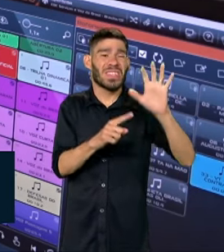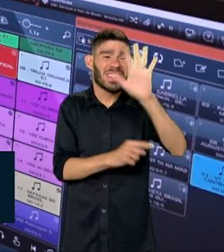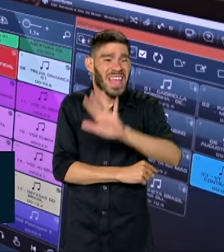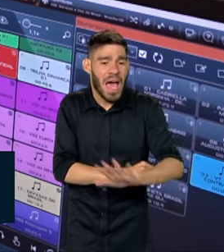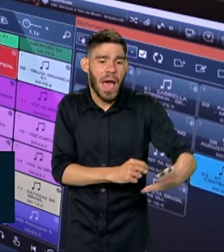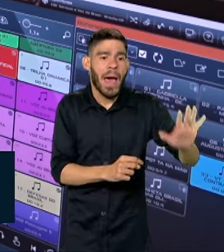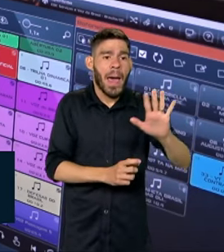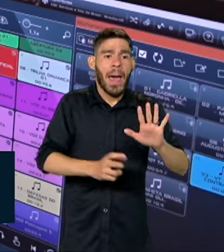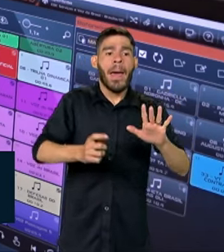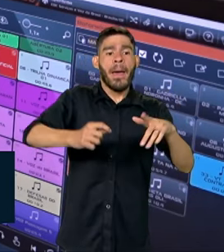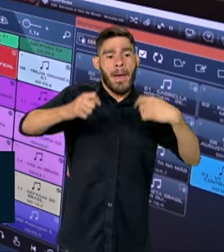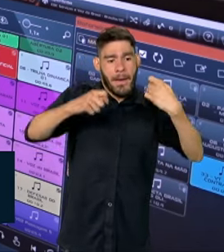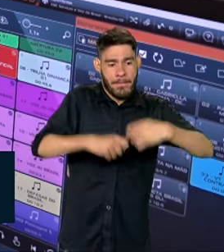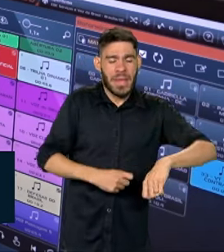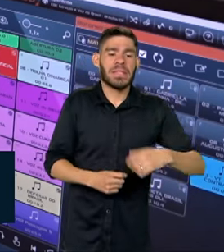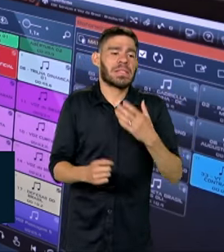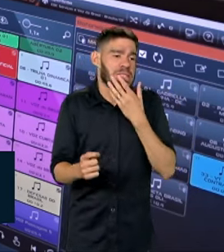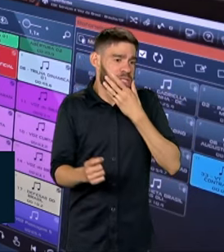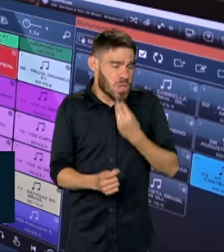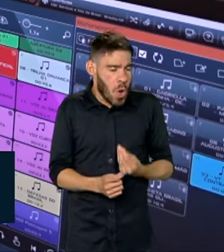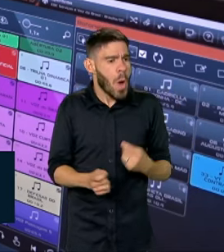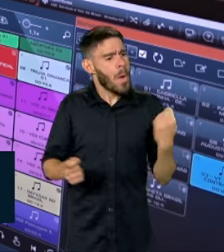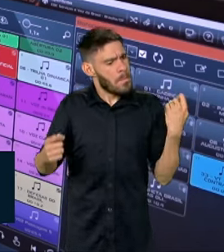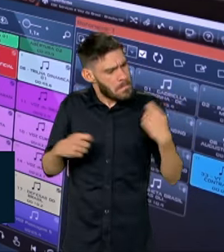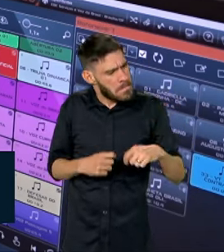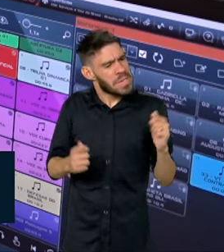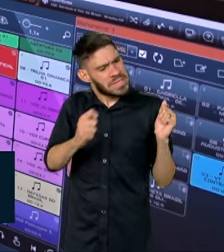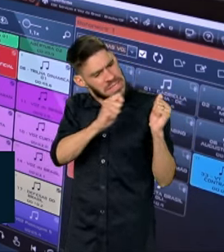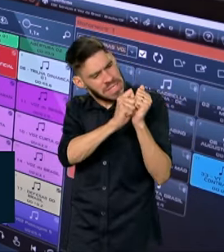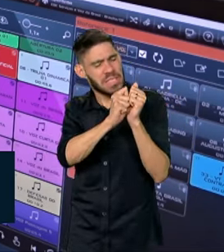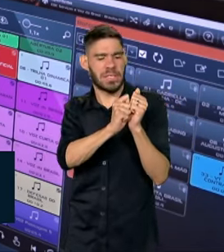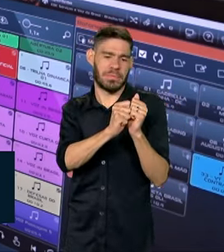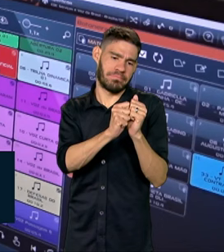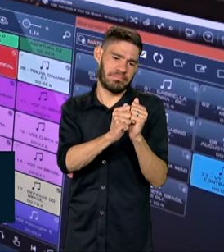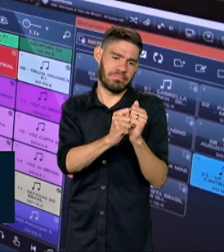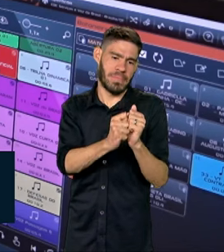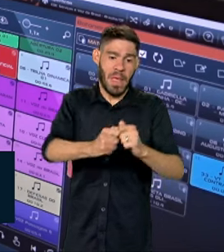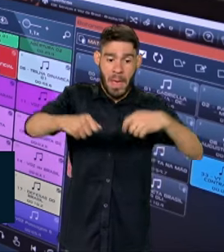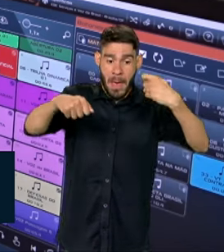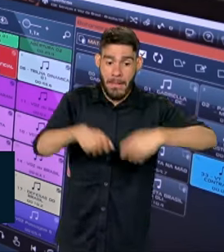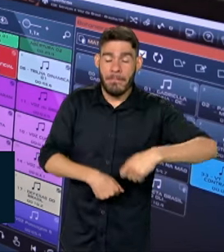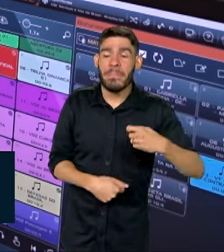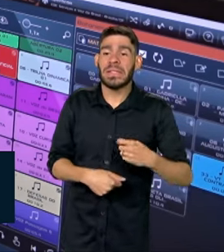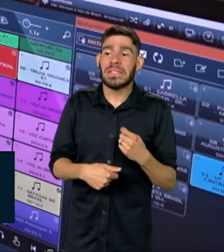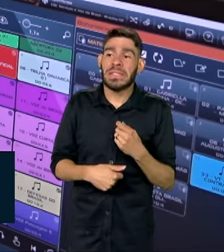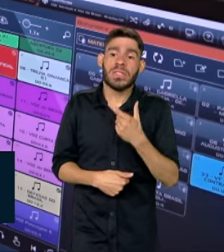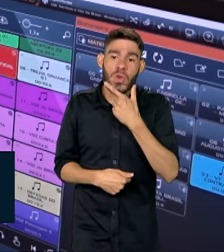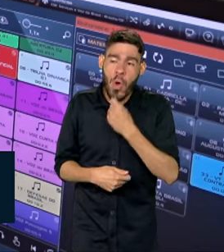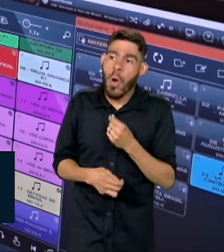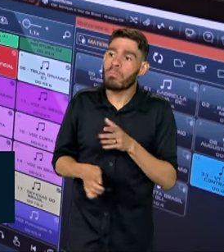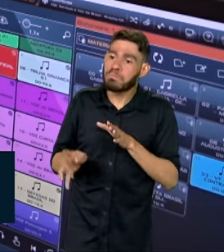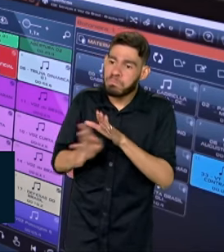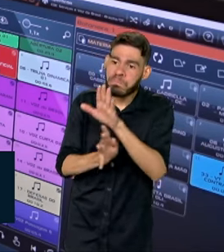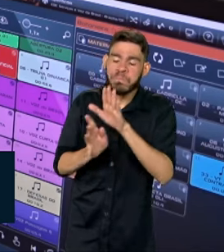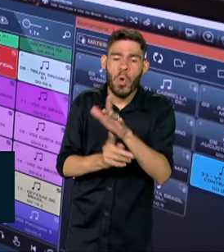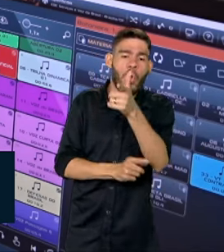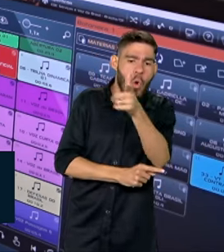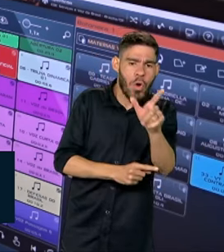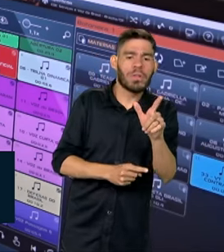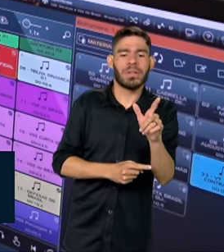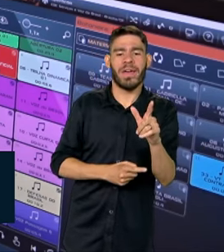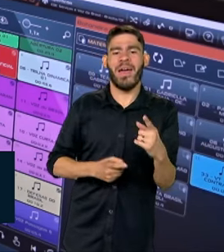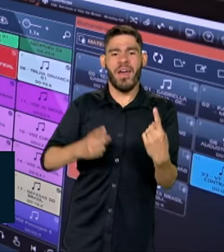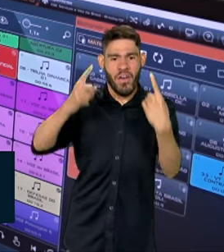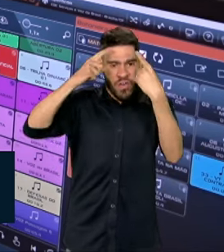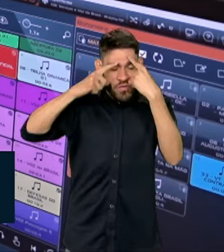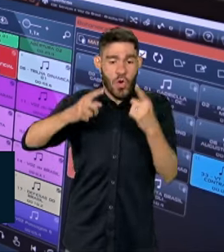precisamos dos homens. Eu queria dizer aqui que nós precisamos dos homens junto com a gente. É necessário que os homens digam para os outros homens que violência contra as